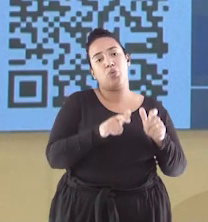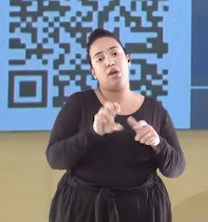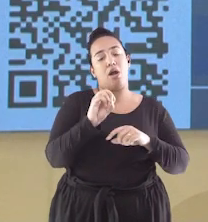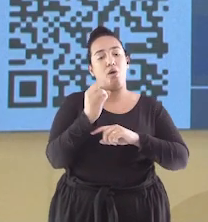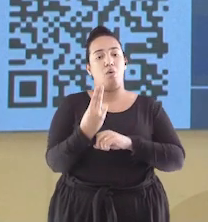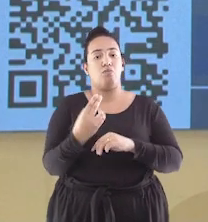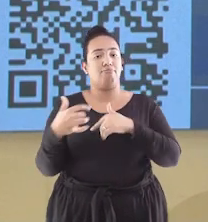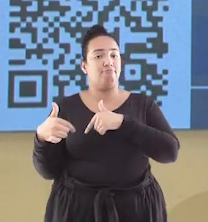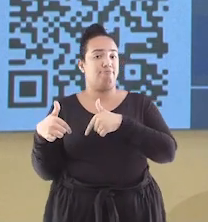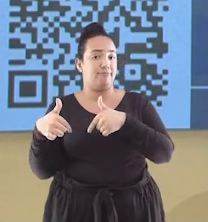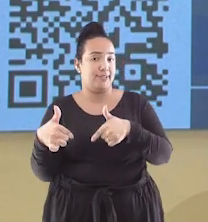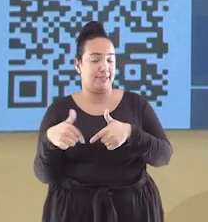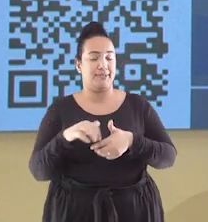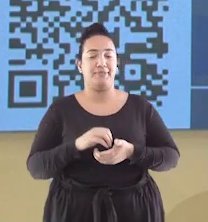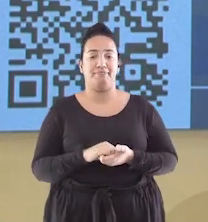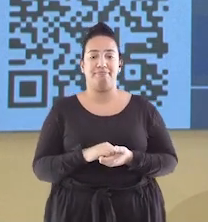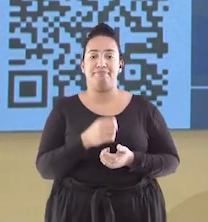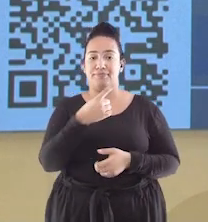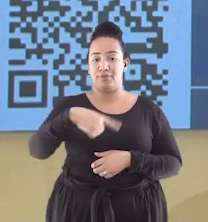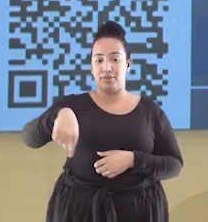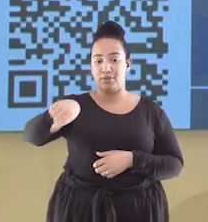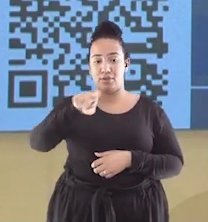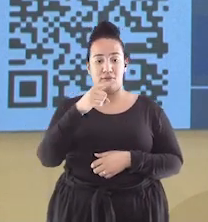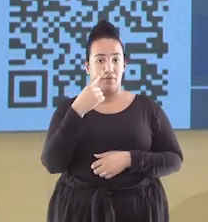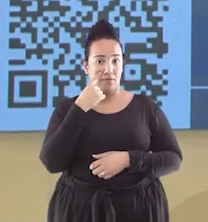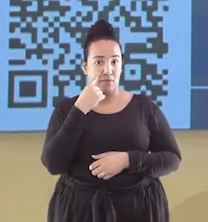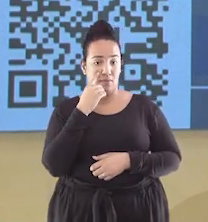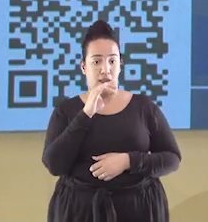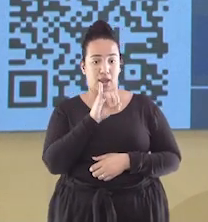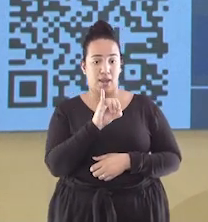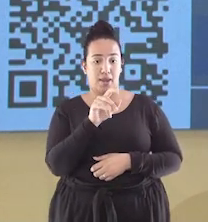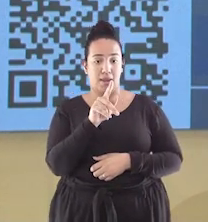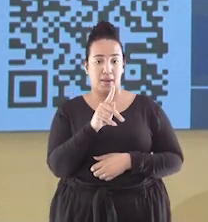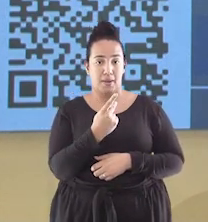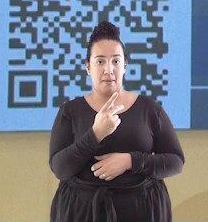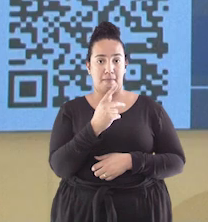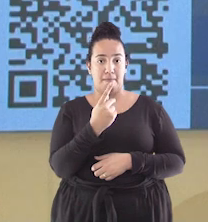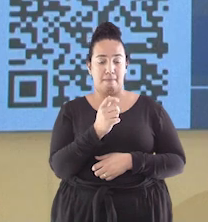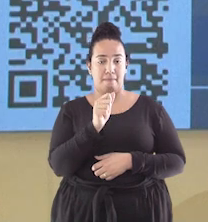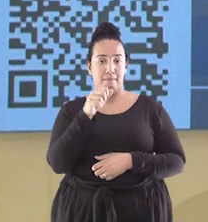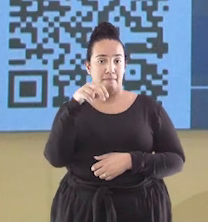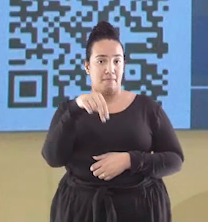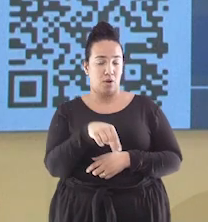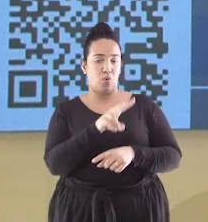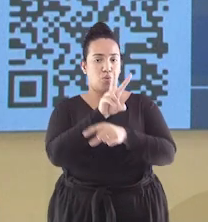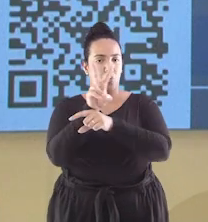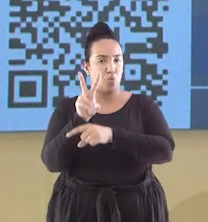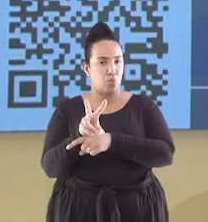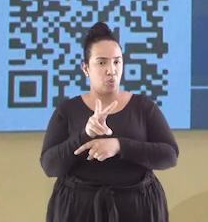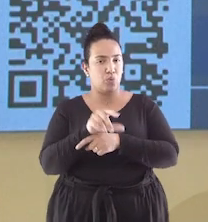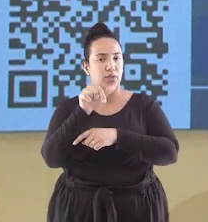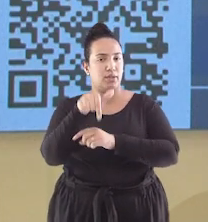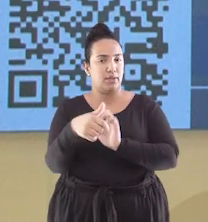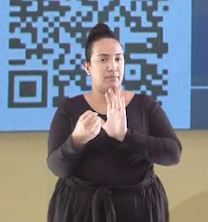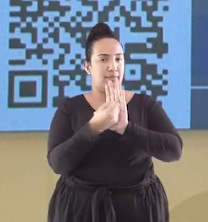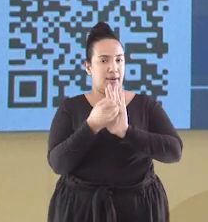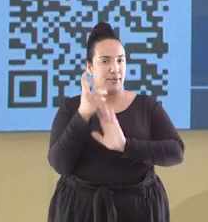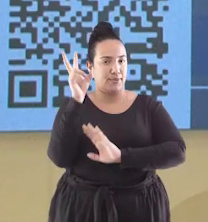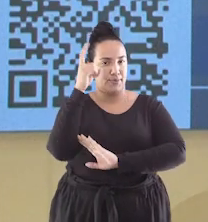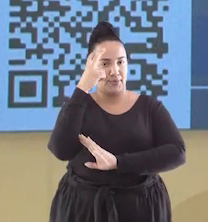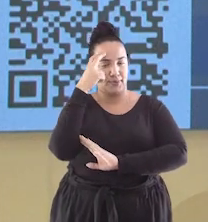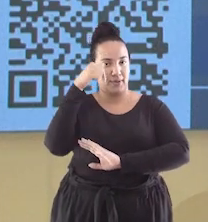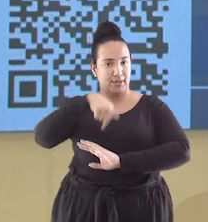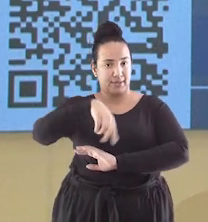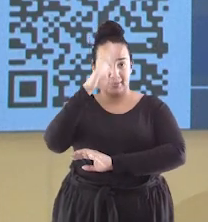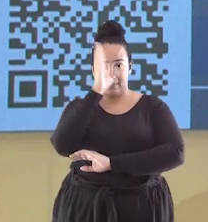ou manifestações. Nós vimos que o IPHAN é responsável pela preservação dos patrimônios no Brasil e que a